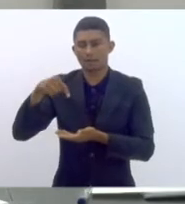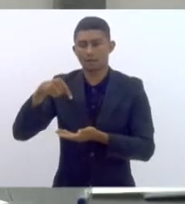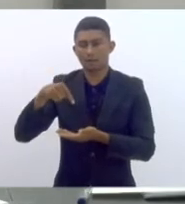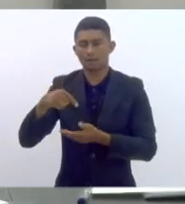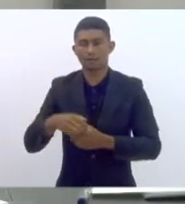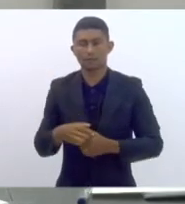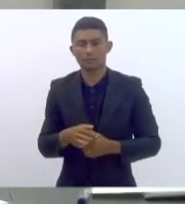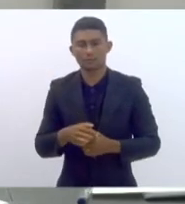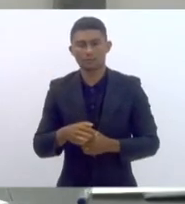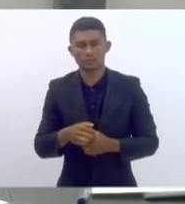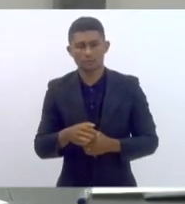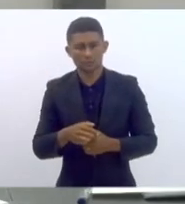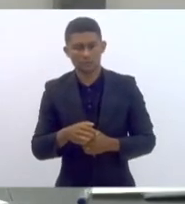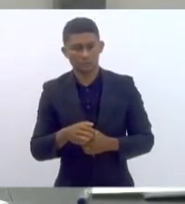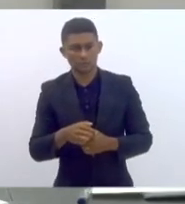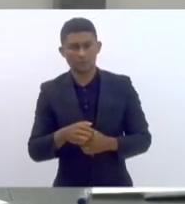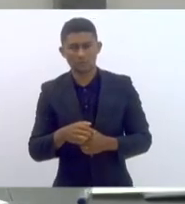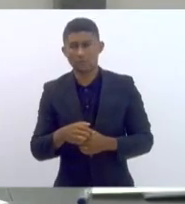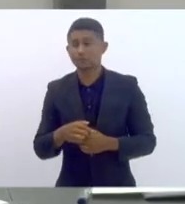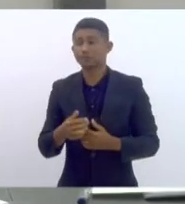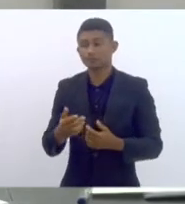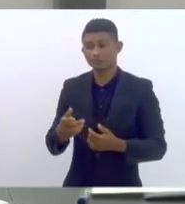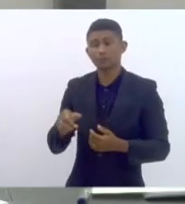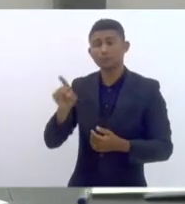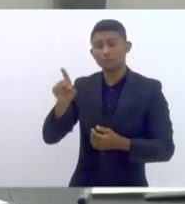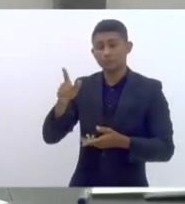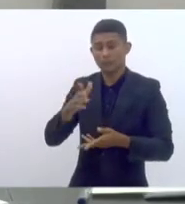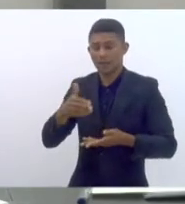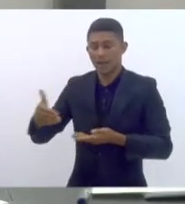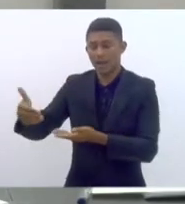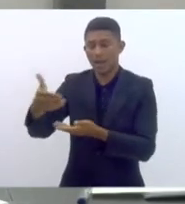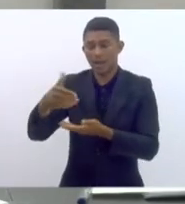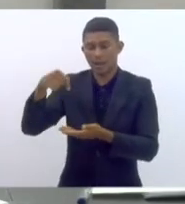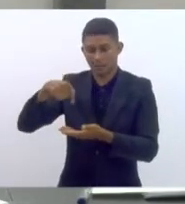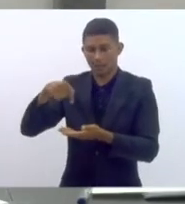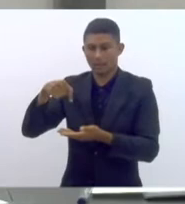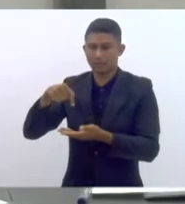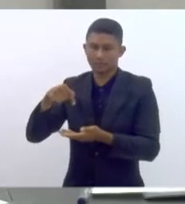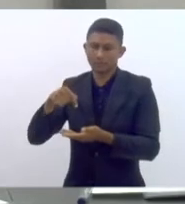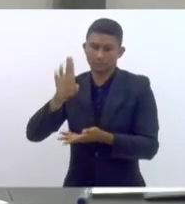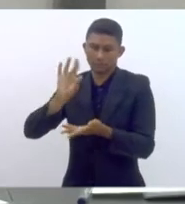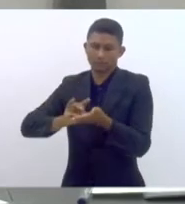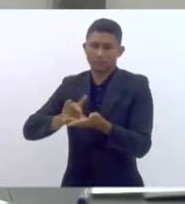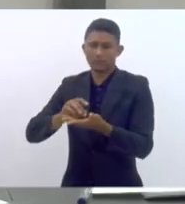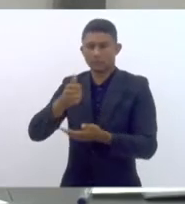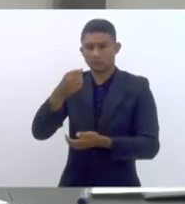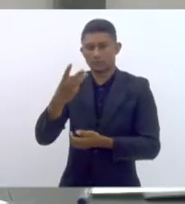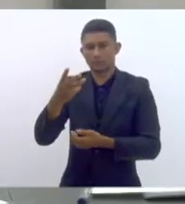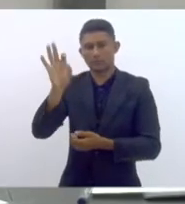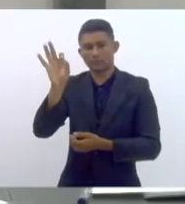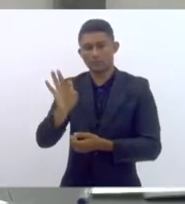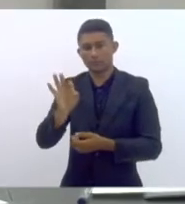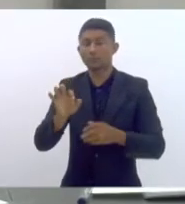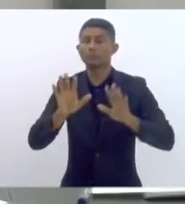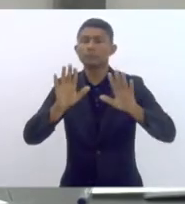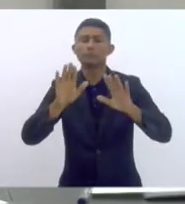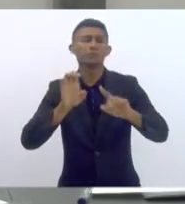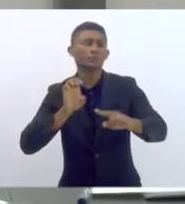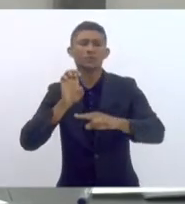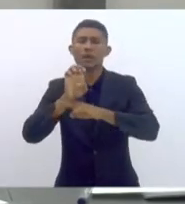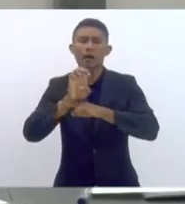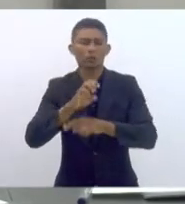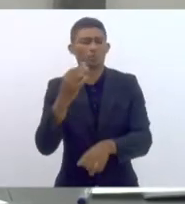Quê? Receita líquida real. Desculpe, da receita líquida real. Até 13%. E o Estado não suportou.